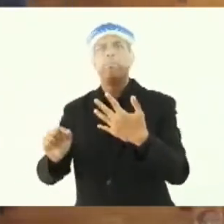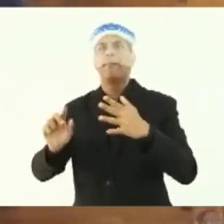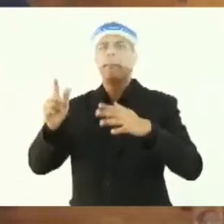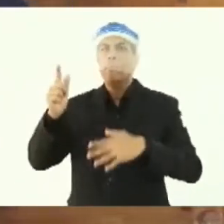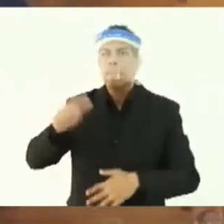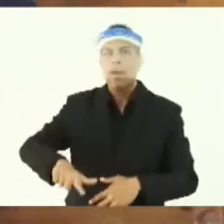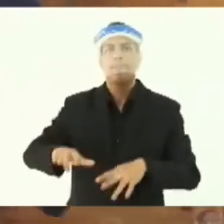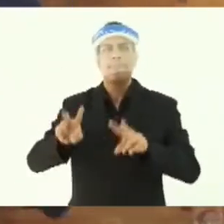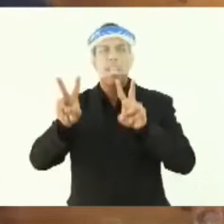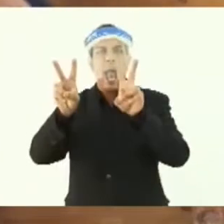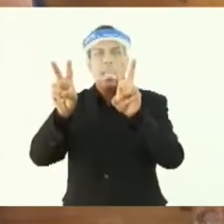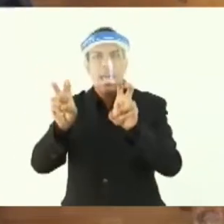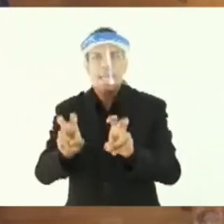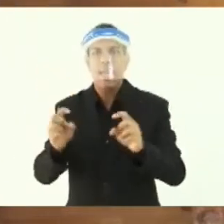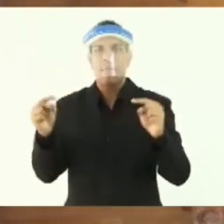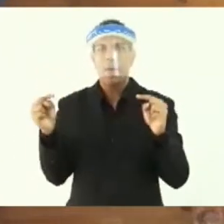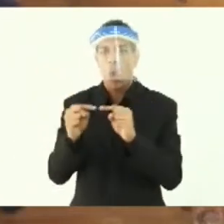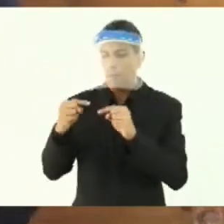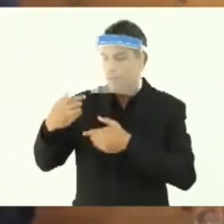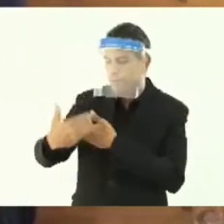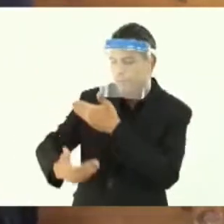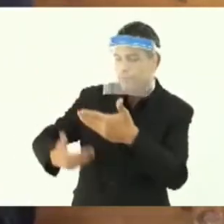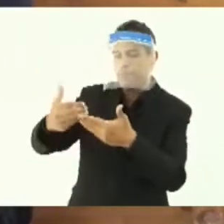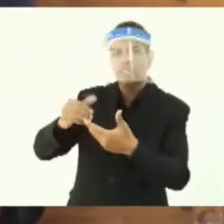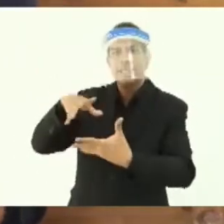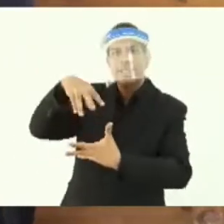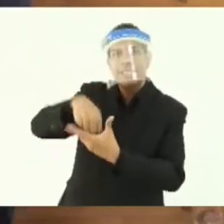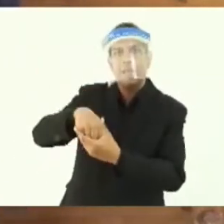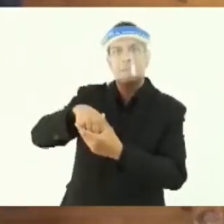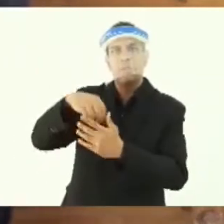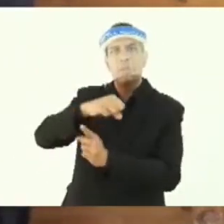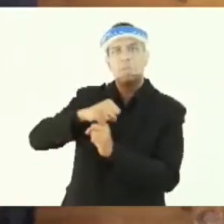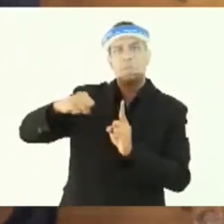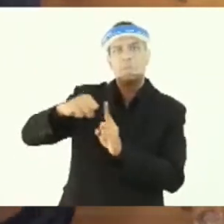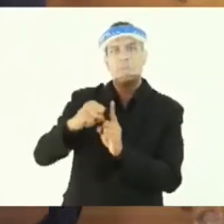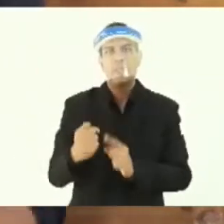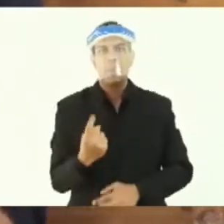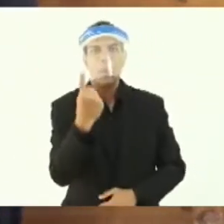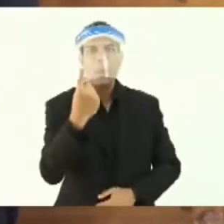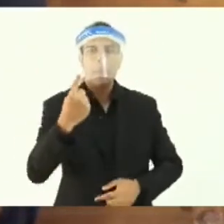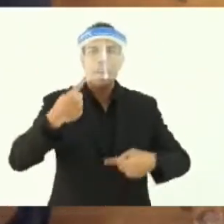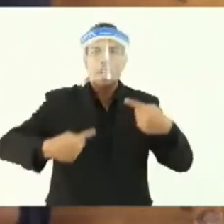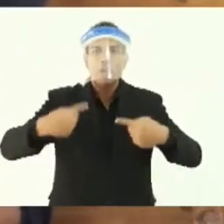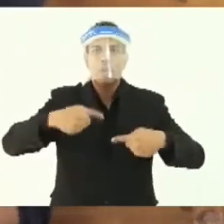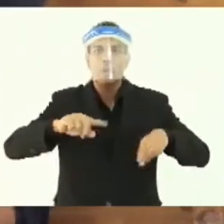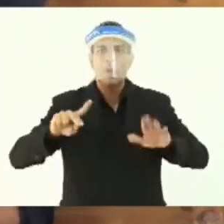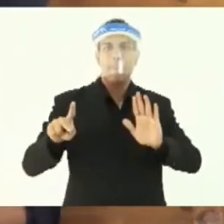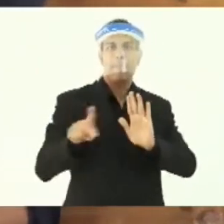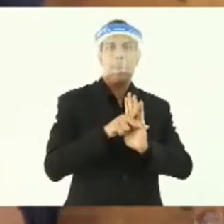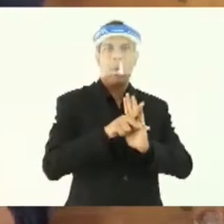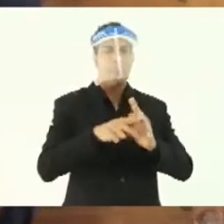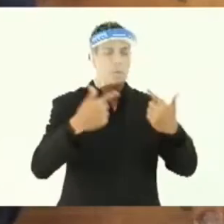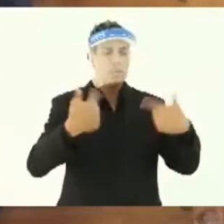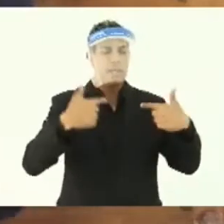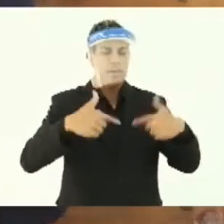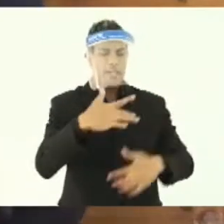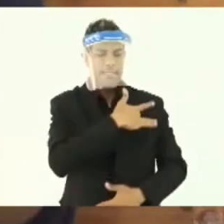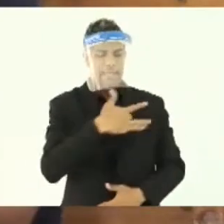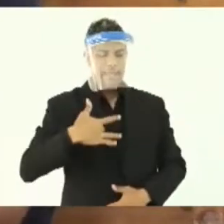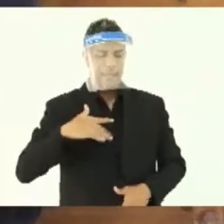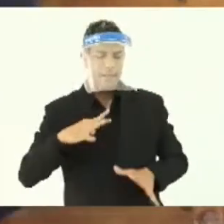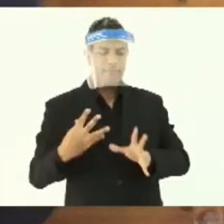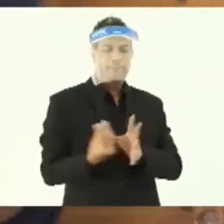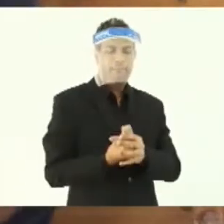conversas permanentes, né, sobre o processo institucional? Mas tem uma discussão que é própria do trabalho em saúde, que é como